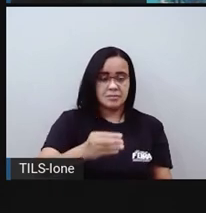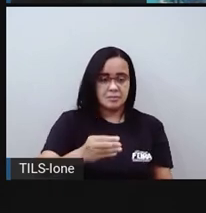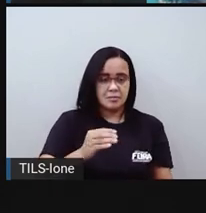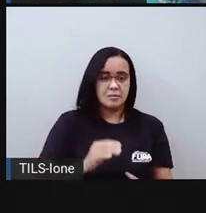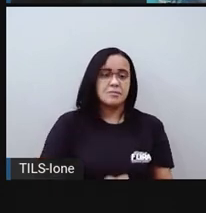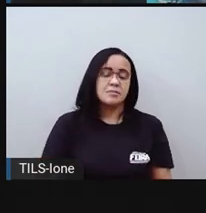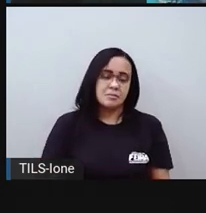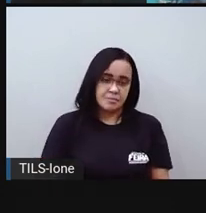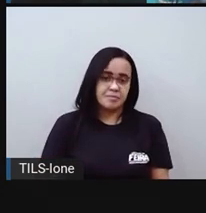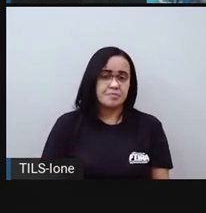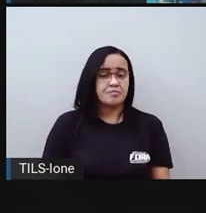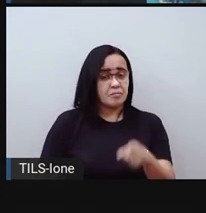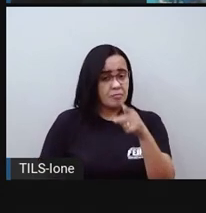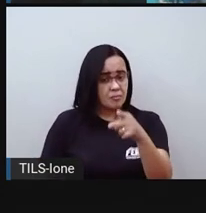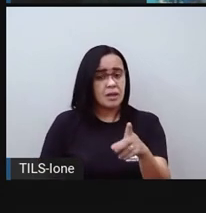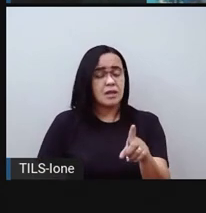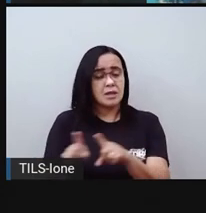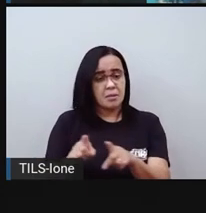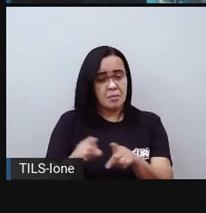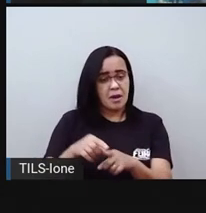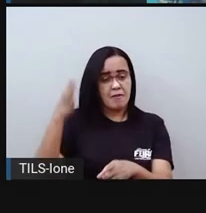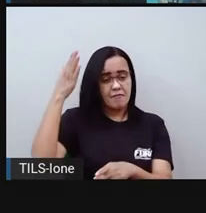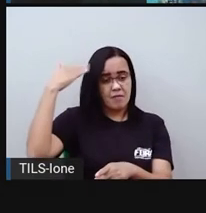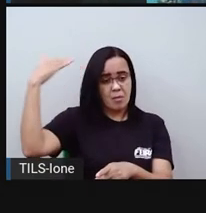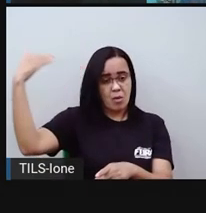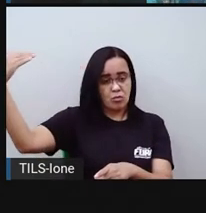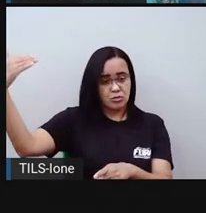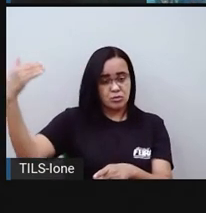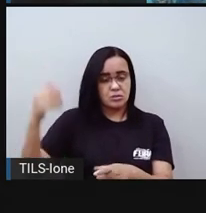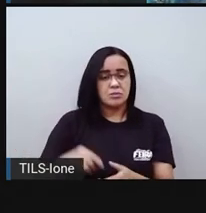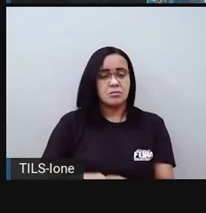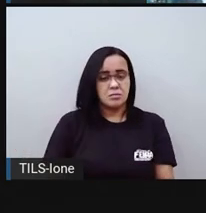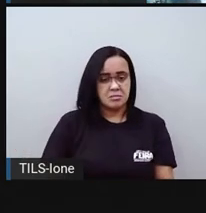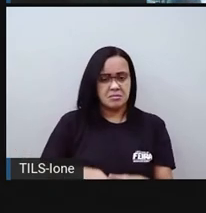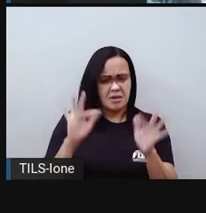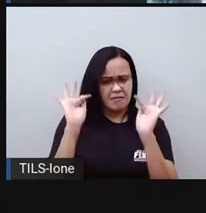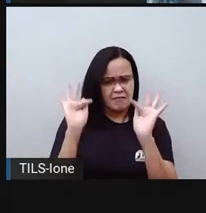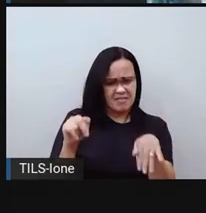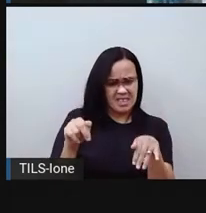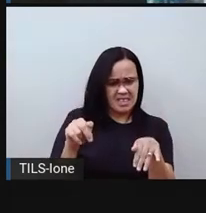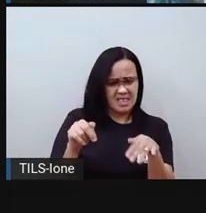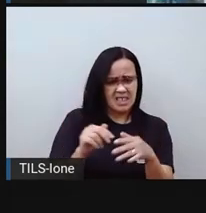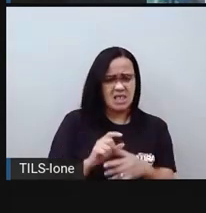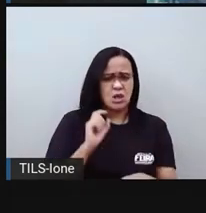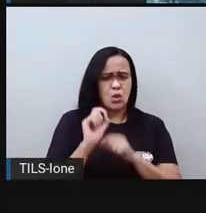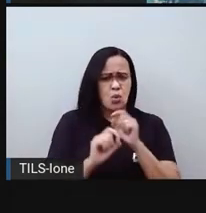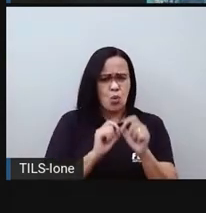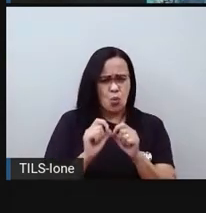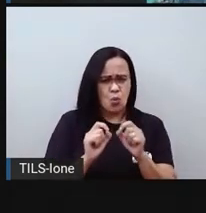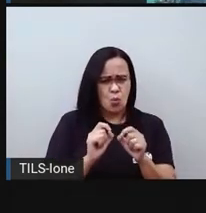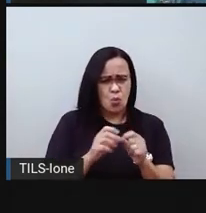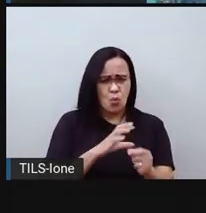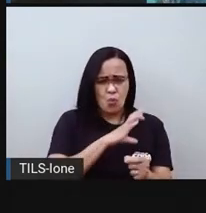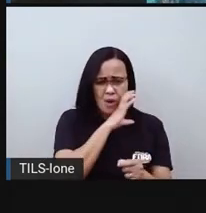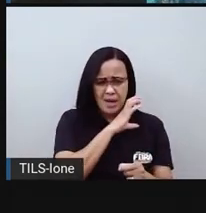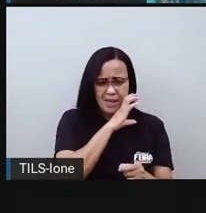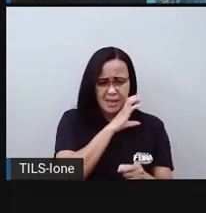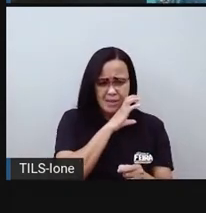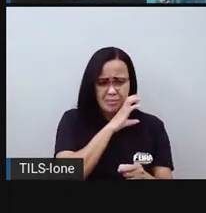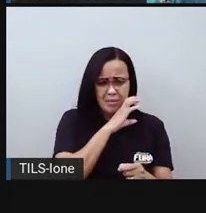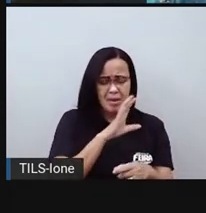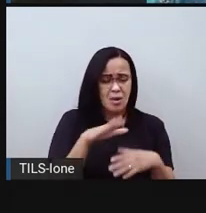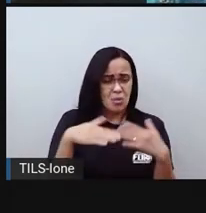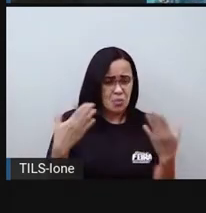bem famoso aqui no Brasil. E, para finalizar, nosso último animal, né, da fauna brasileira, que ele